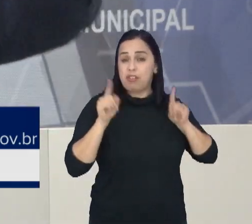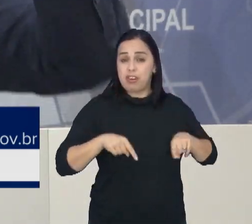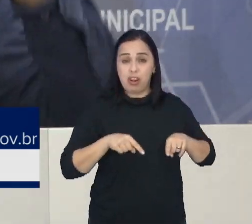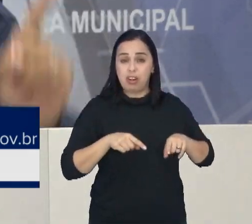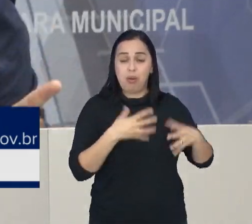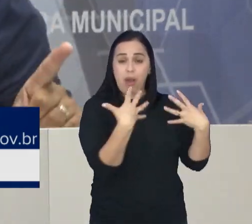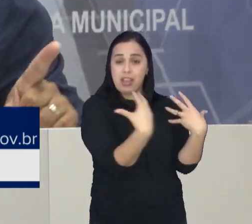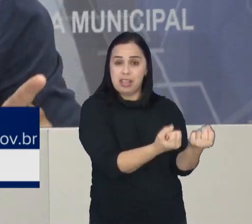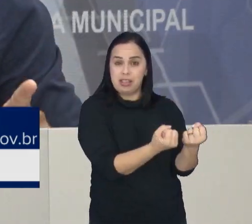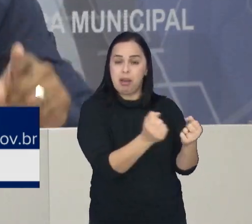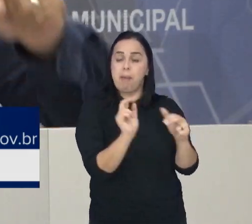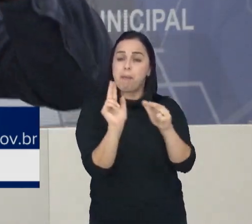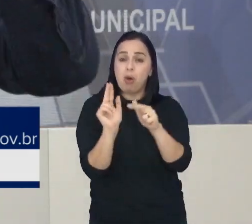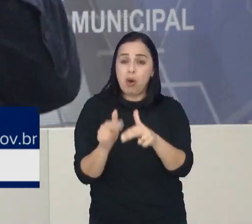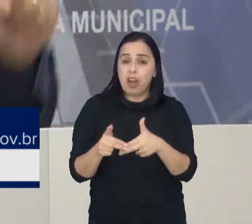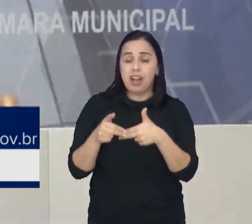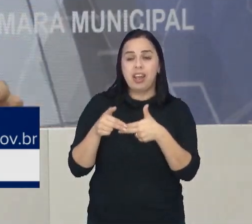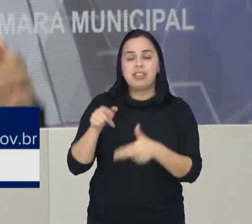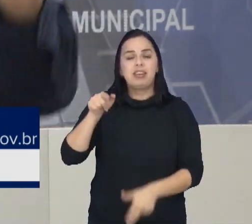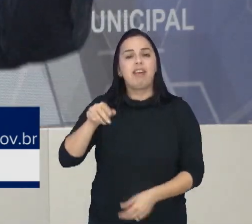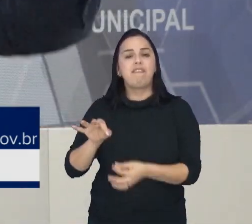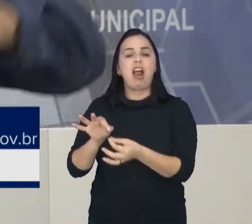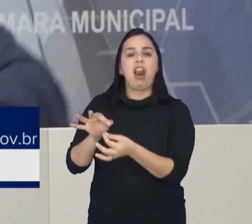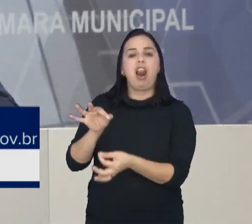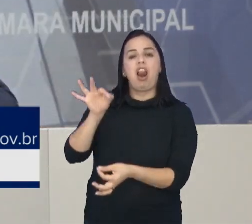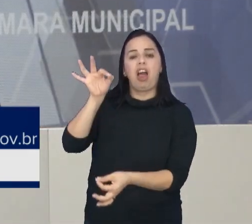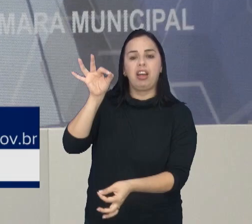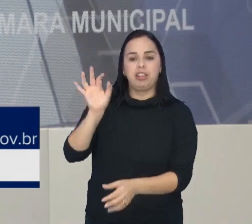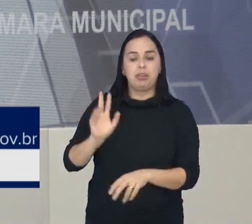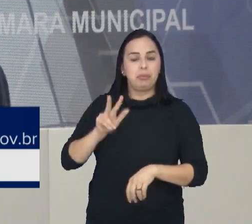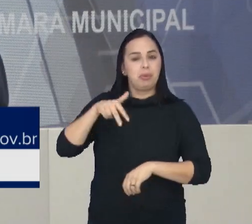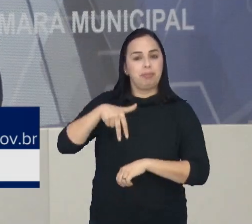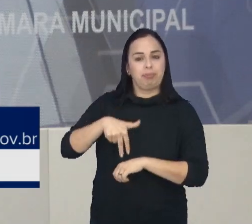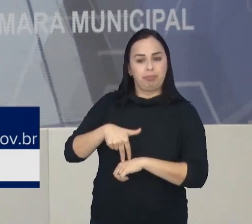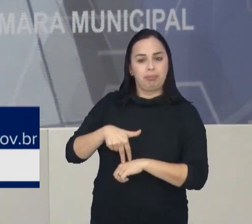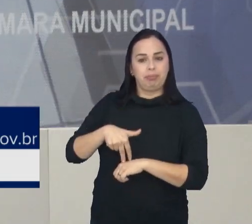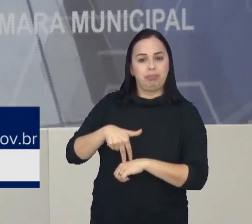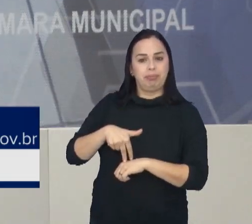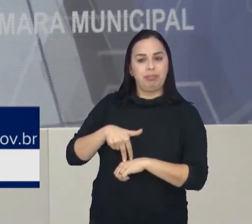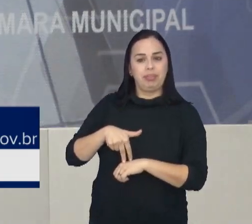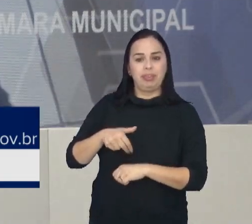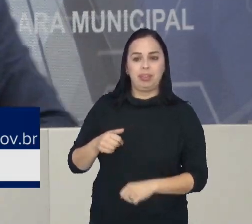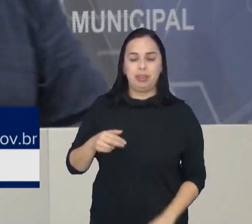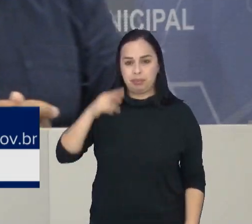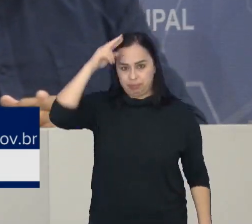que deu resultado, é cascata. Com a palavra o vereador Robertinho da Padaria.